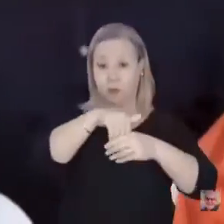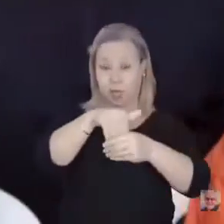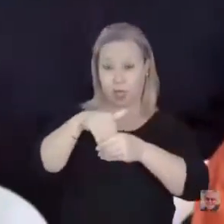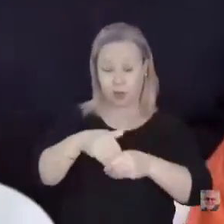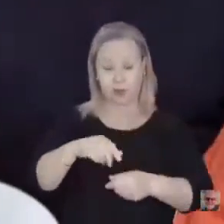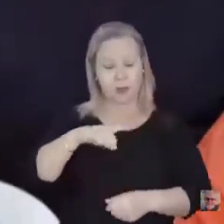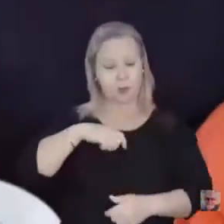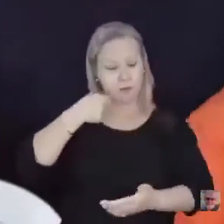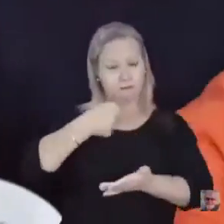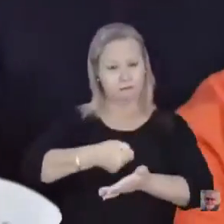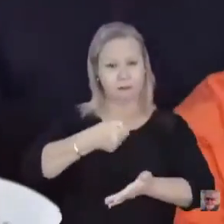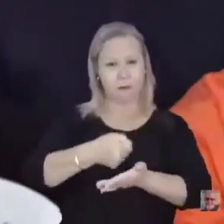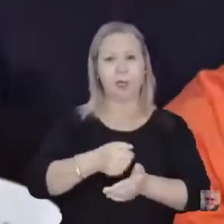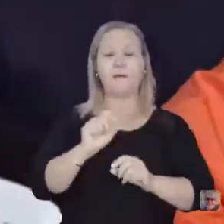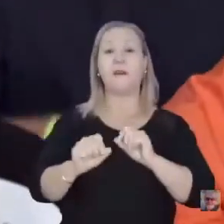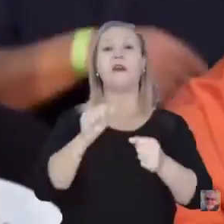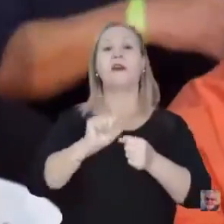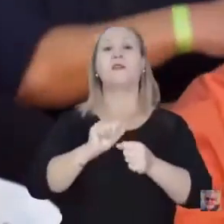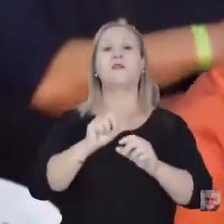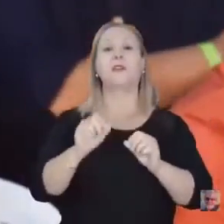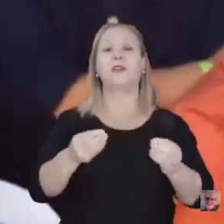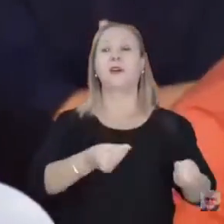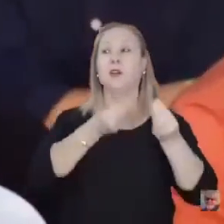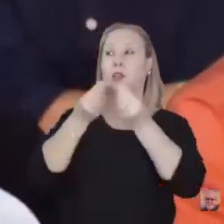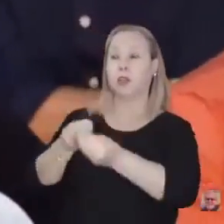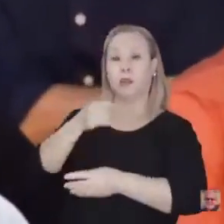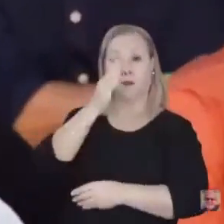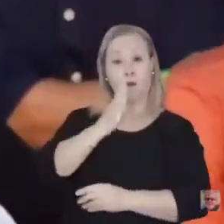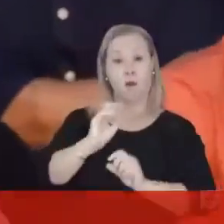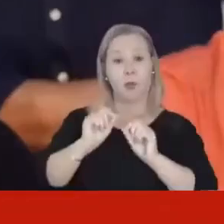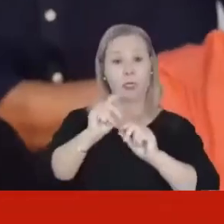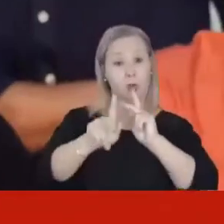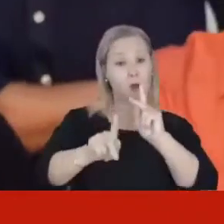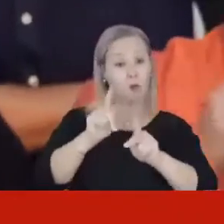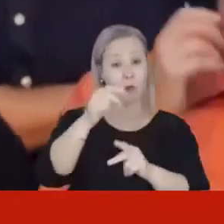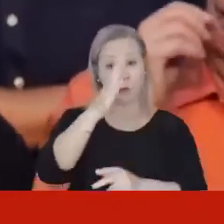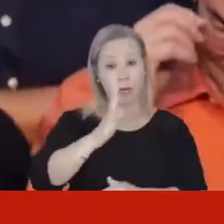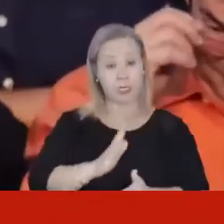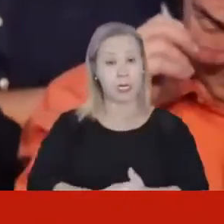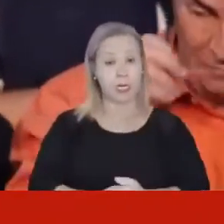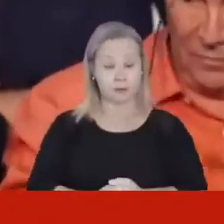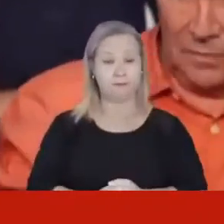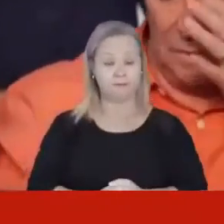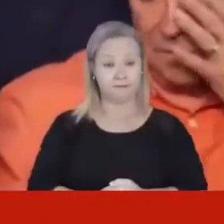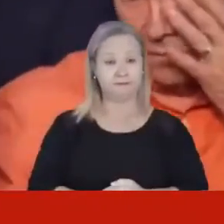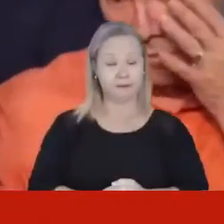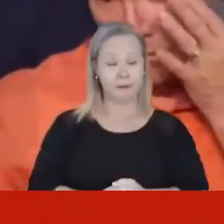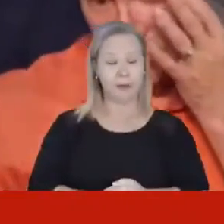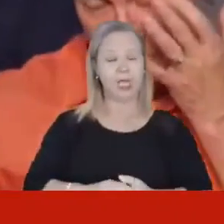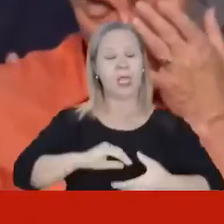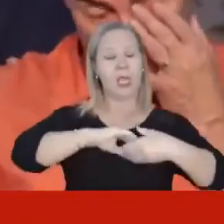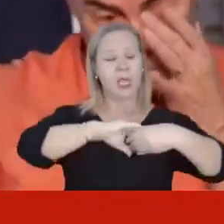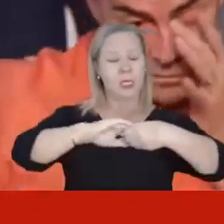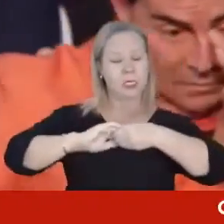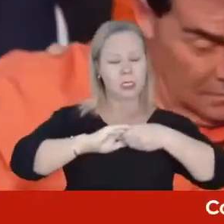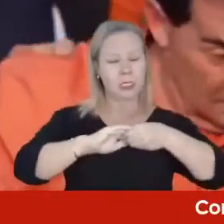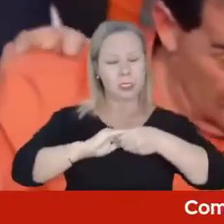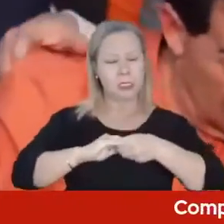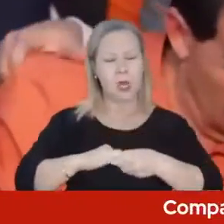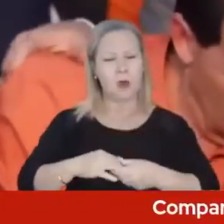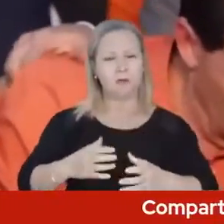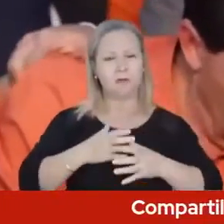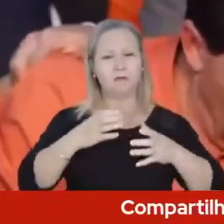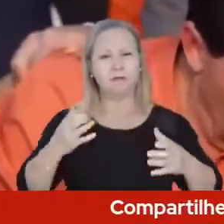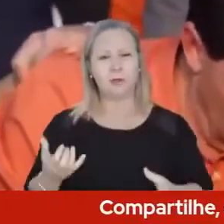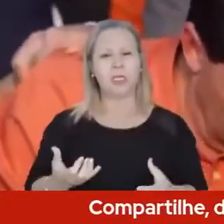de fazê-lo para devolver o Brasil ao povo brasileiro. Então, eu saúdo com grande alegria a construção dessa